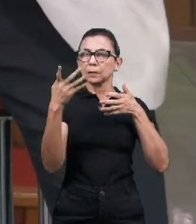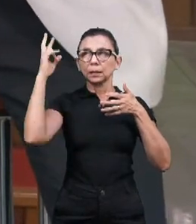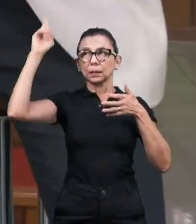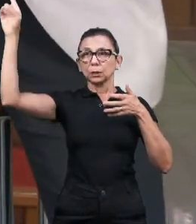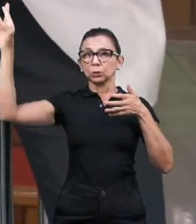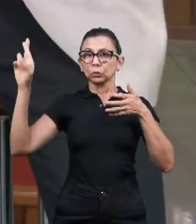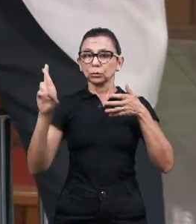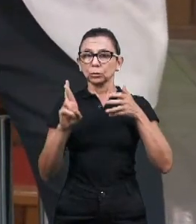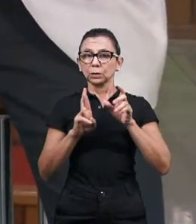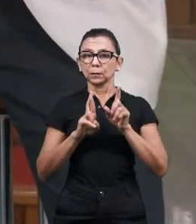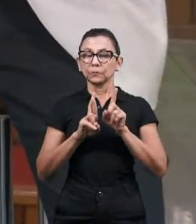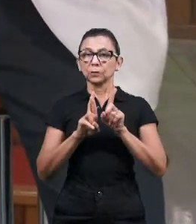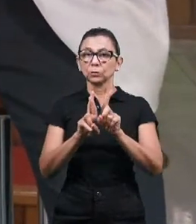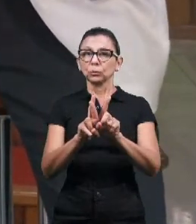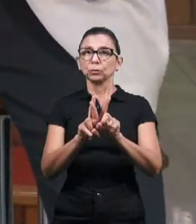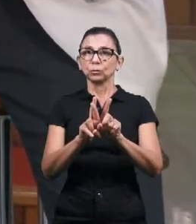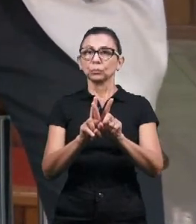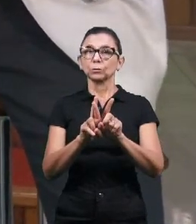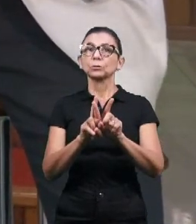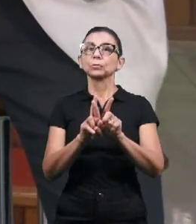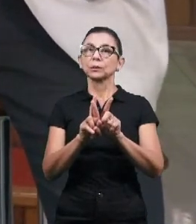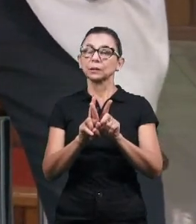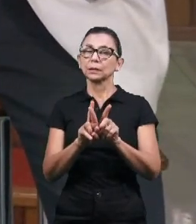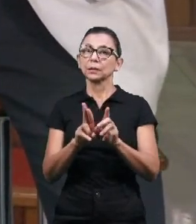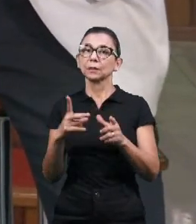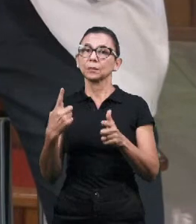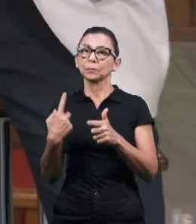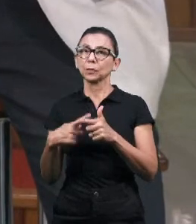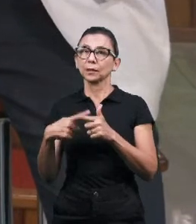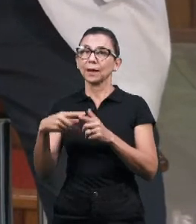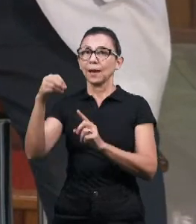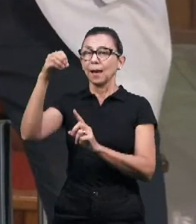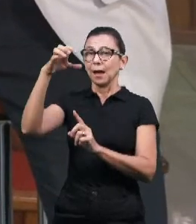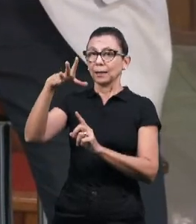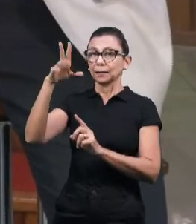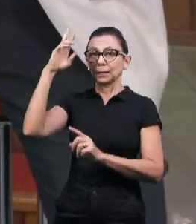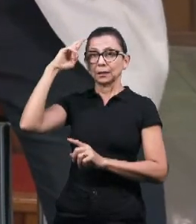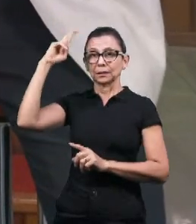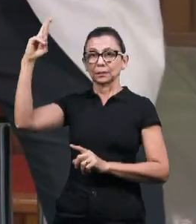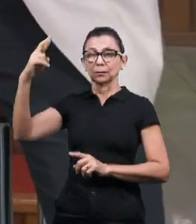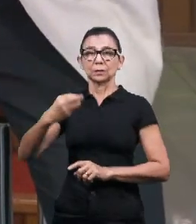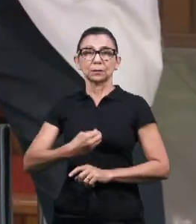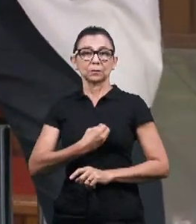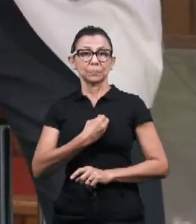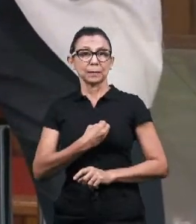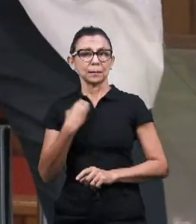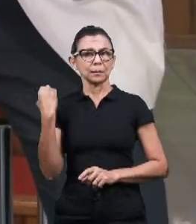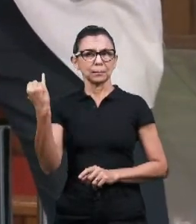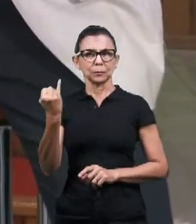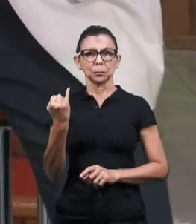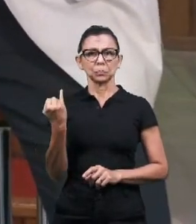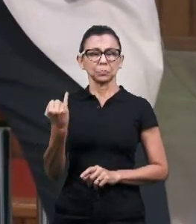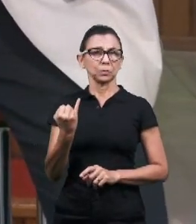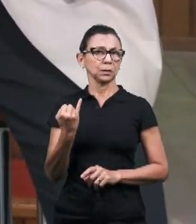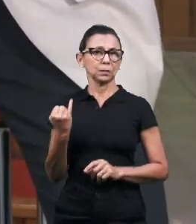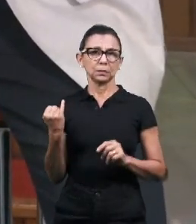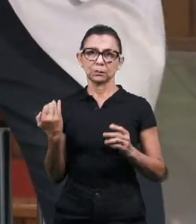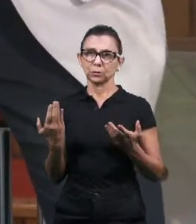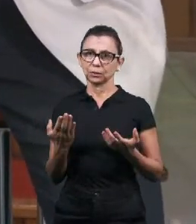tocam bem, mas a graça é que vai fazer a diferença, a presença do Senhor. Então acho que esse é o objetivo, esse versículo que eu